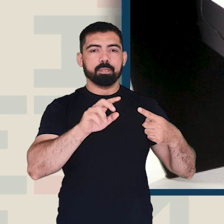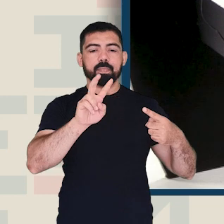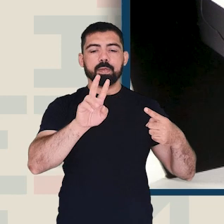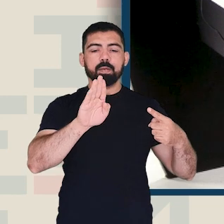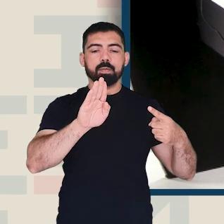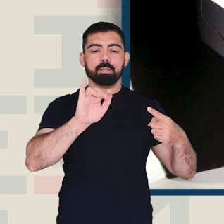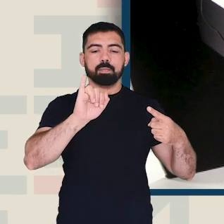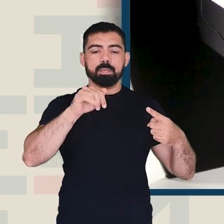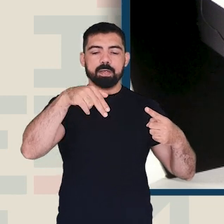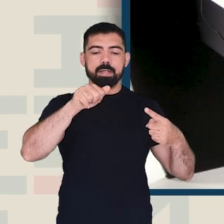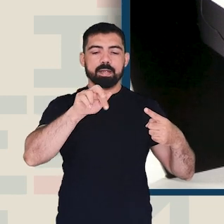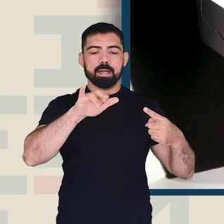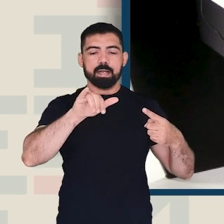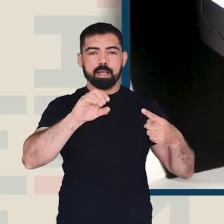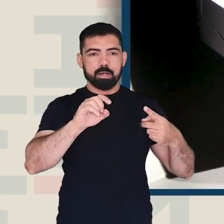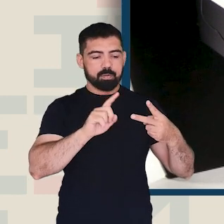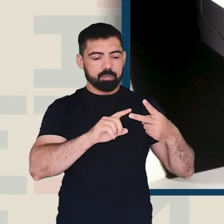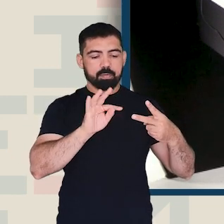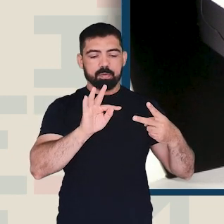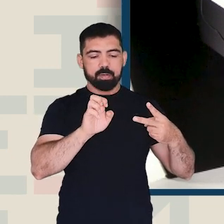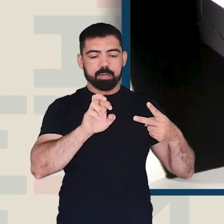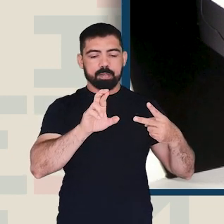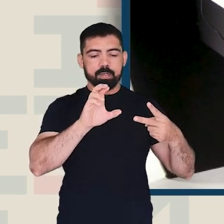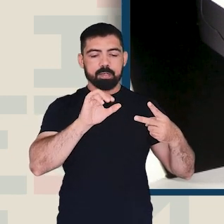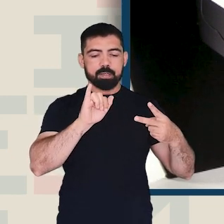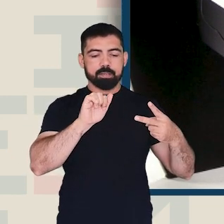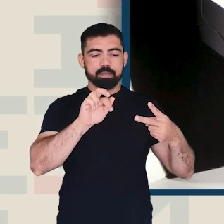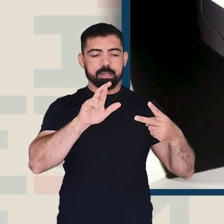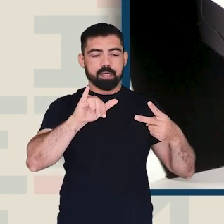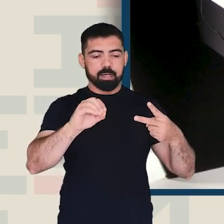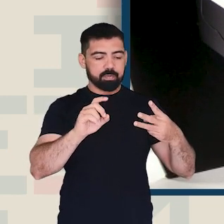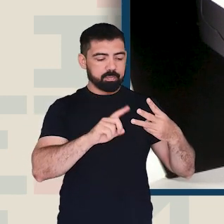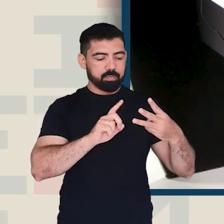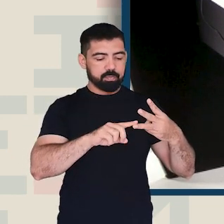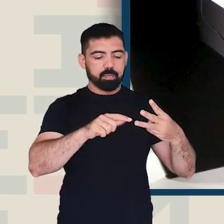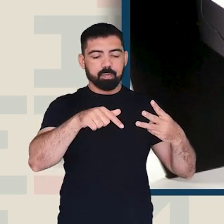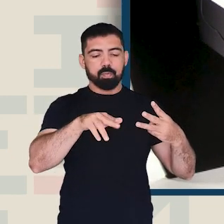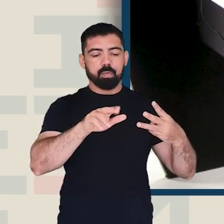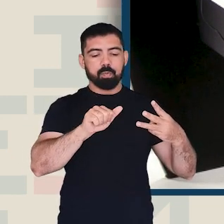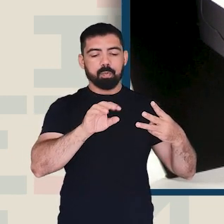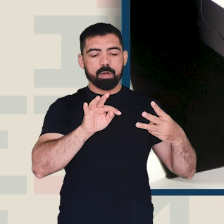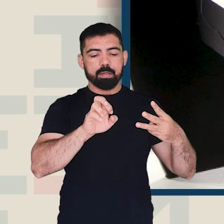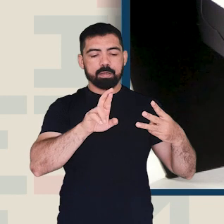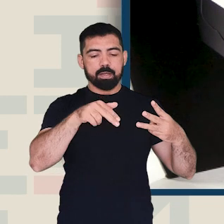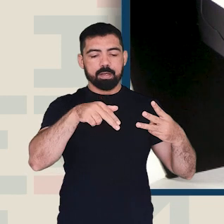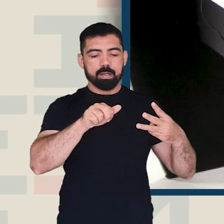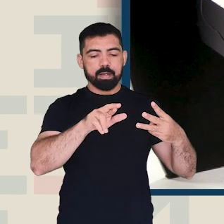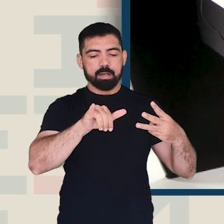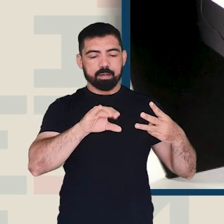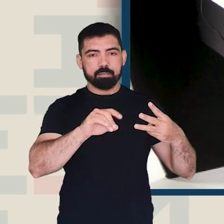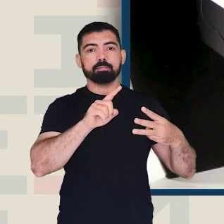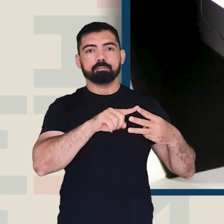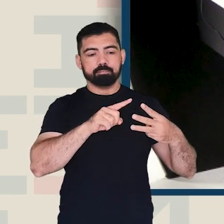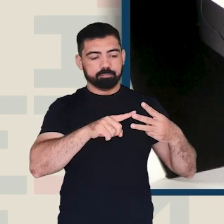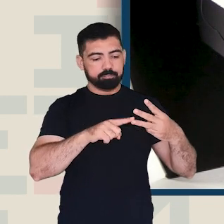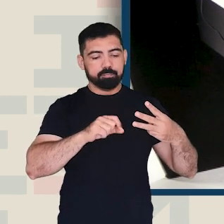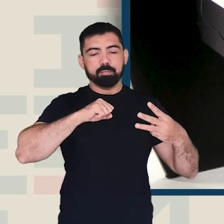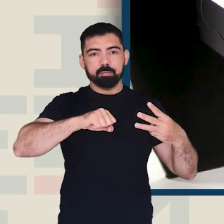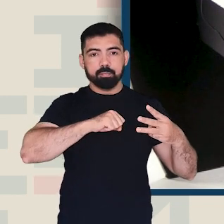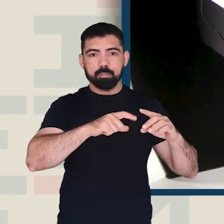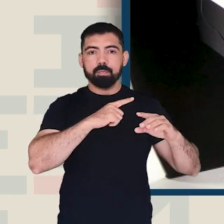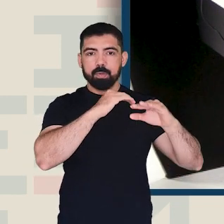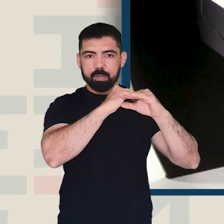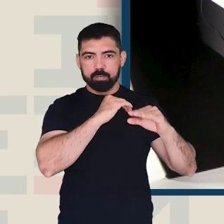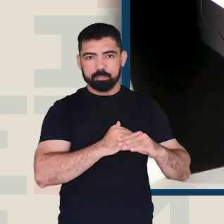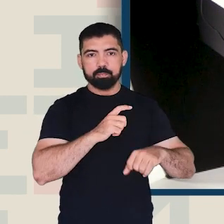ternário e quaternário. Então, de novo, tempos são pulsos dados em uma sequência uniforme,